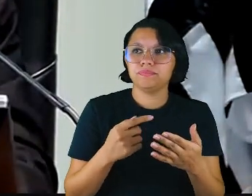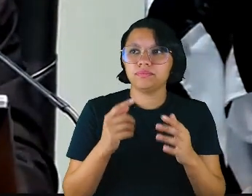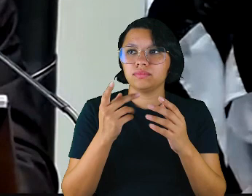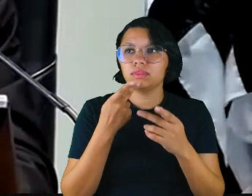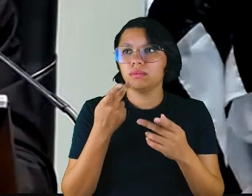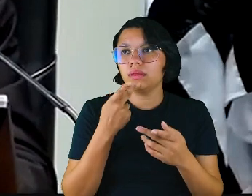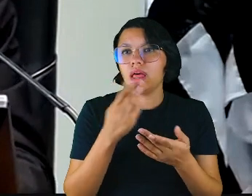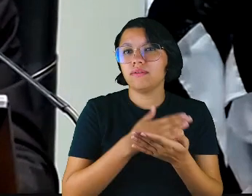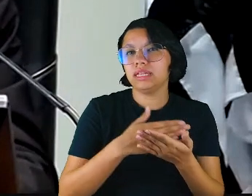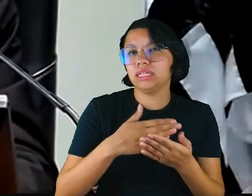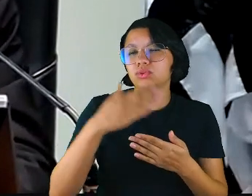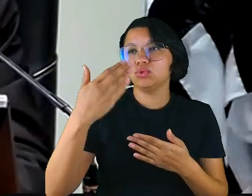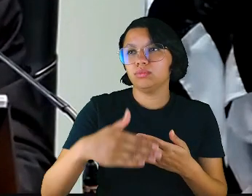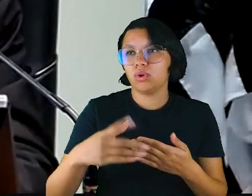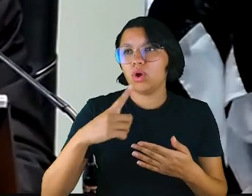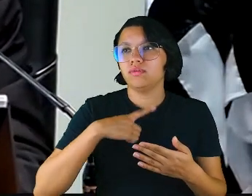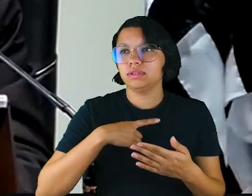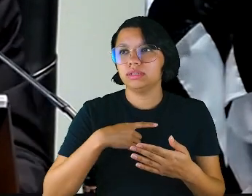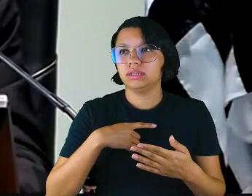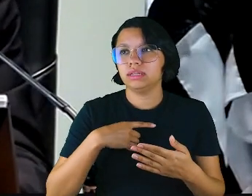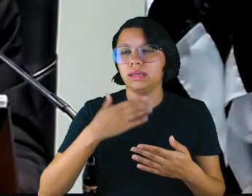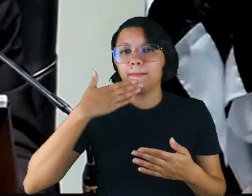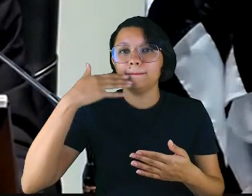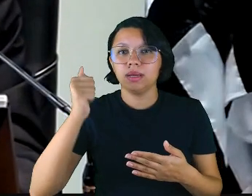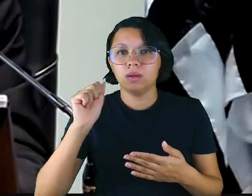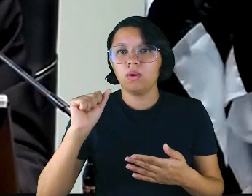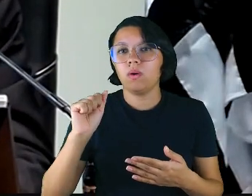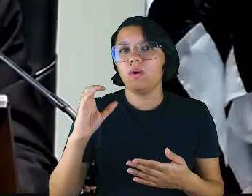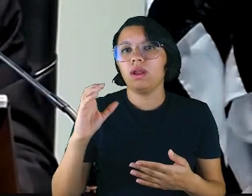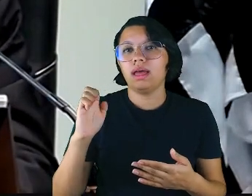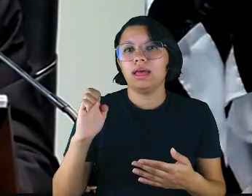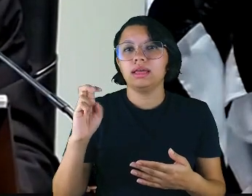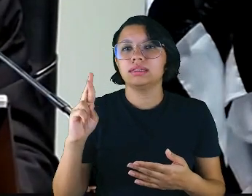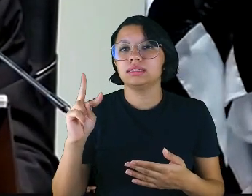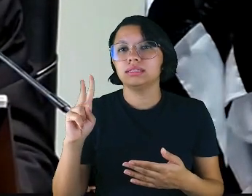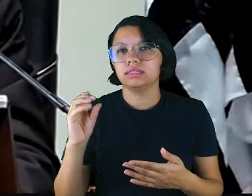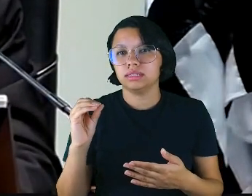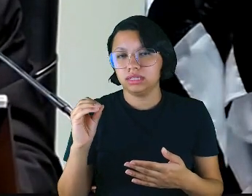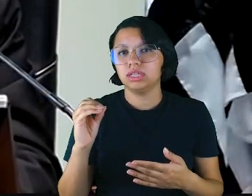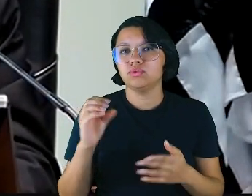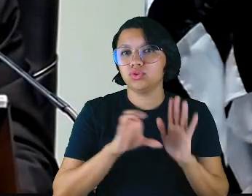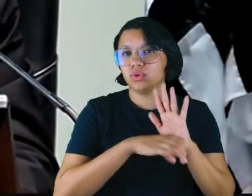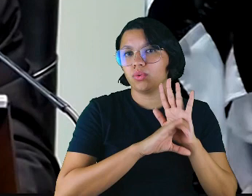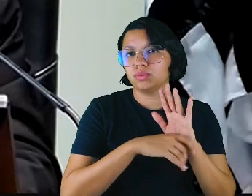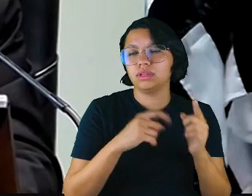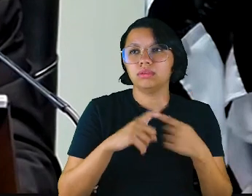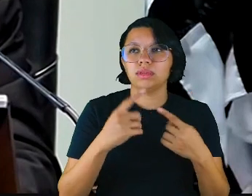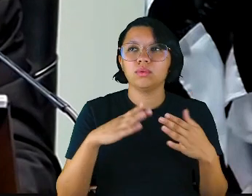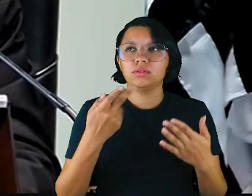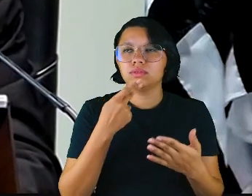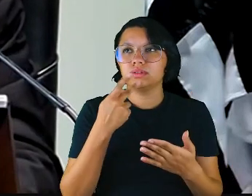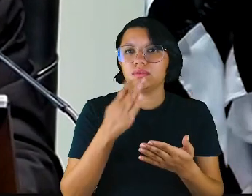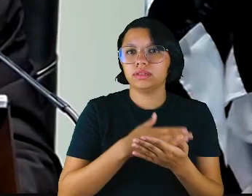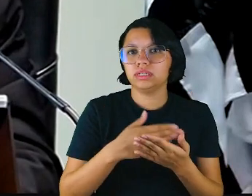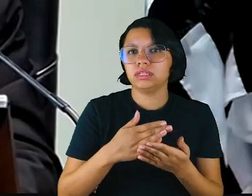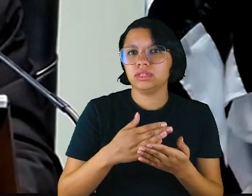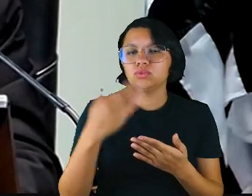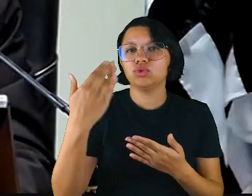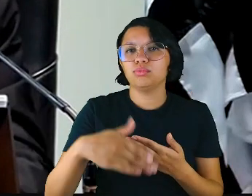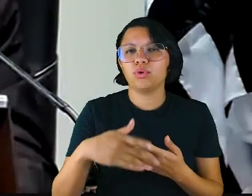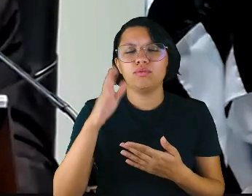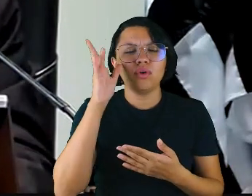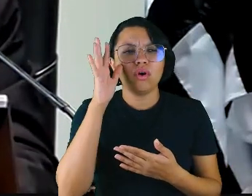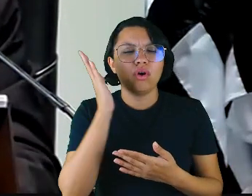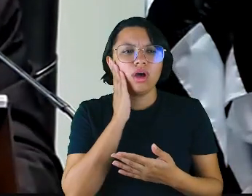início de prova, poderia ser um pouco mais, ter um acervo melhor aí de conceito, né? Mas ao colocar início de prova, eu